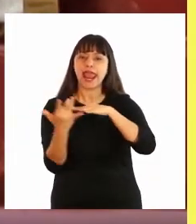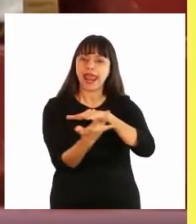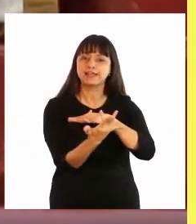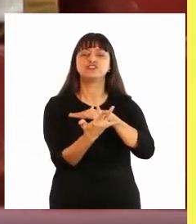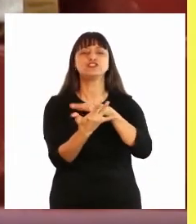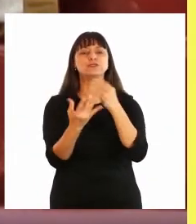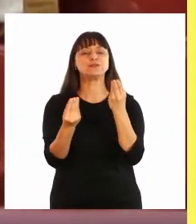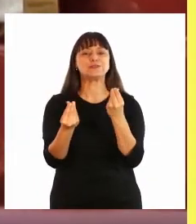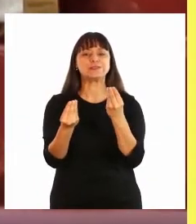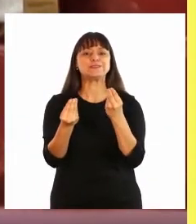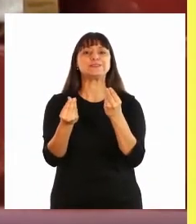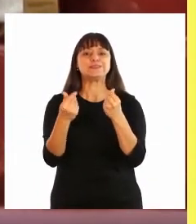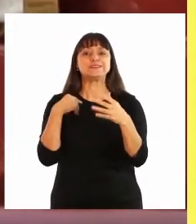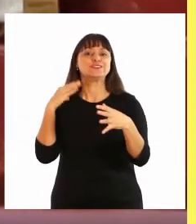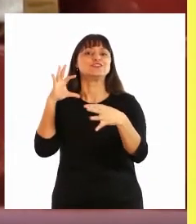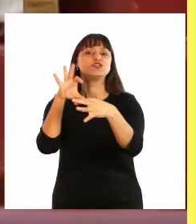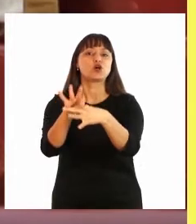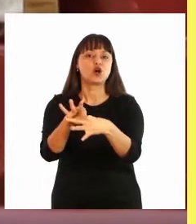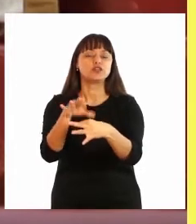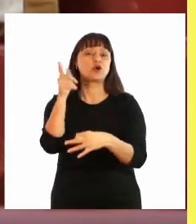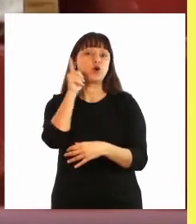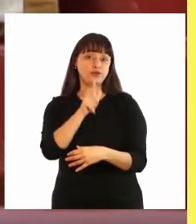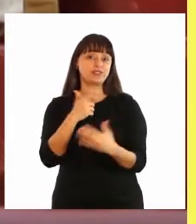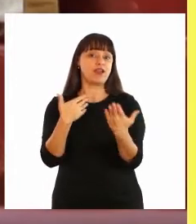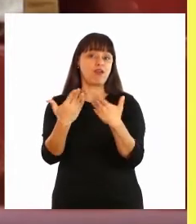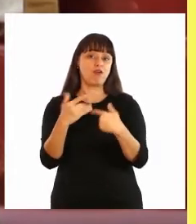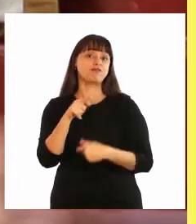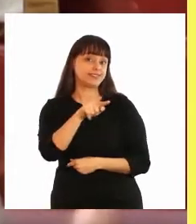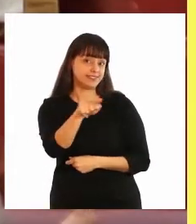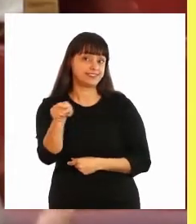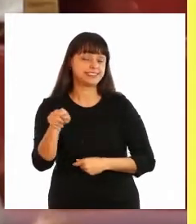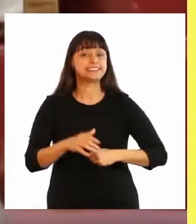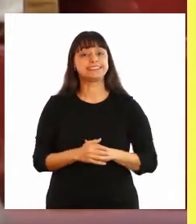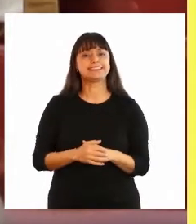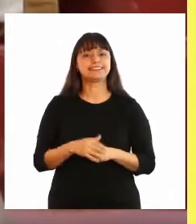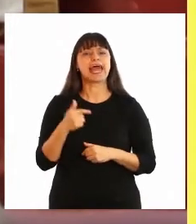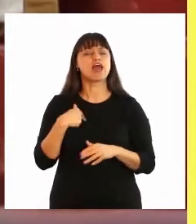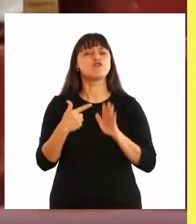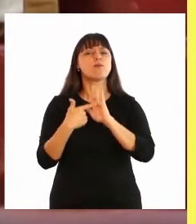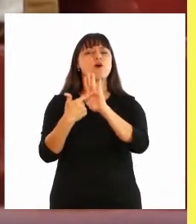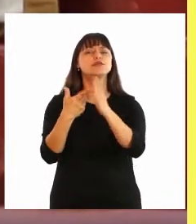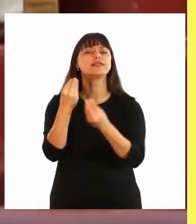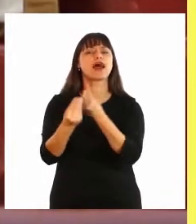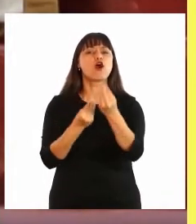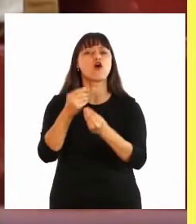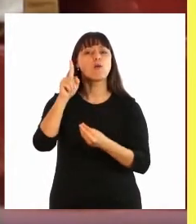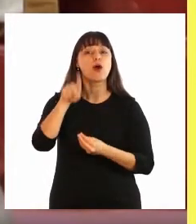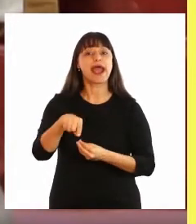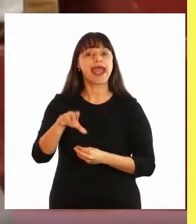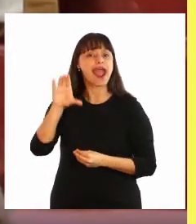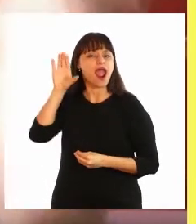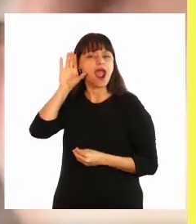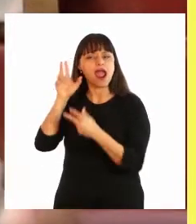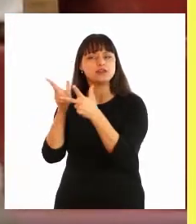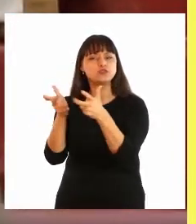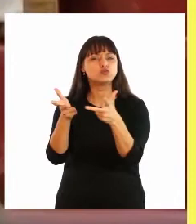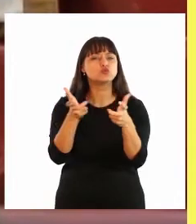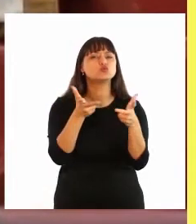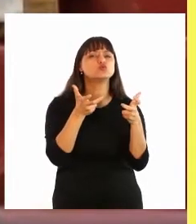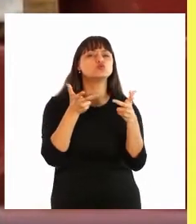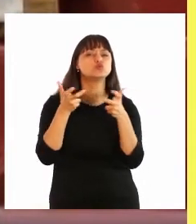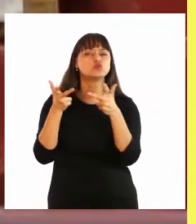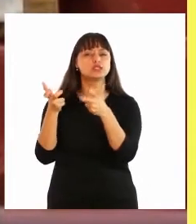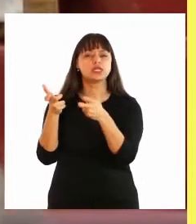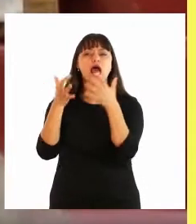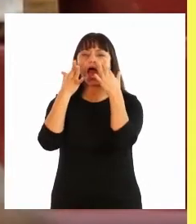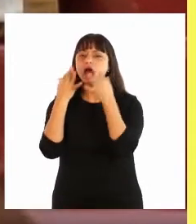A gente vem através da escuta. Eu vou fazer um pouco assim, trazer um pouco para vocês aqui, um pouco para a